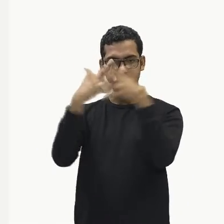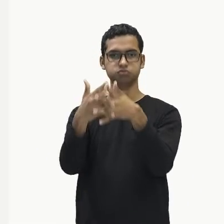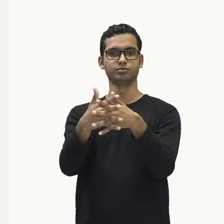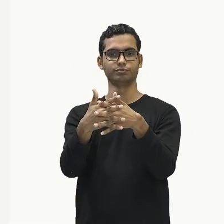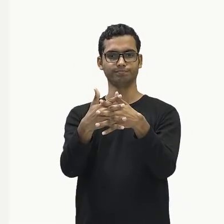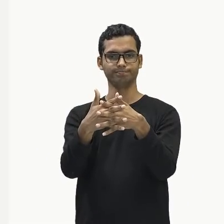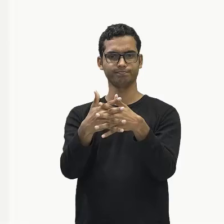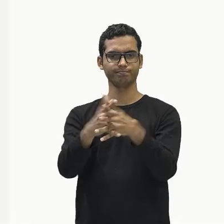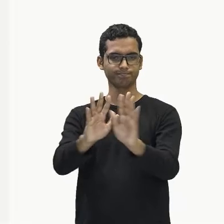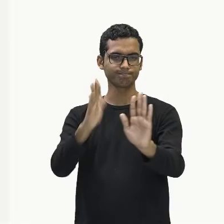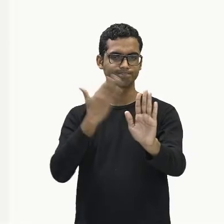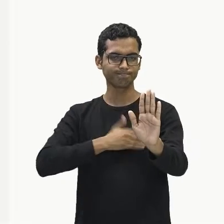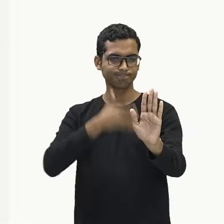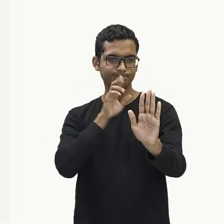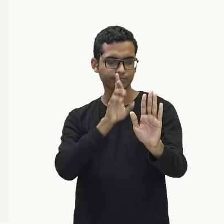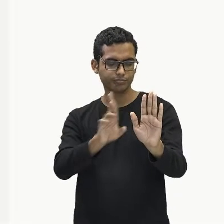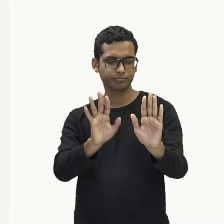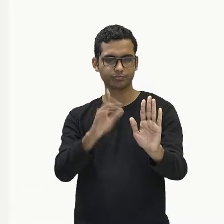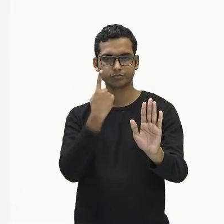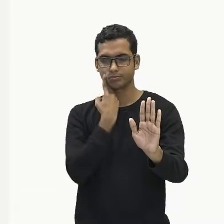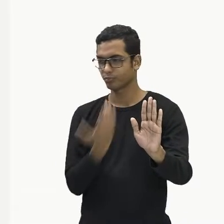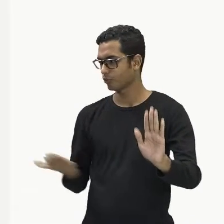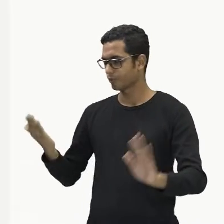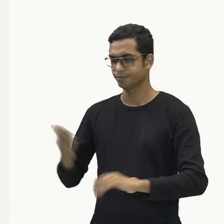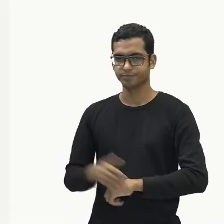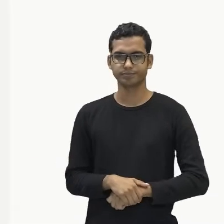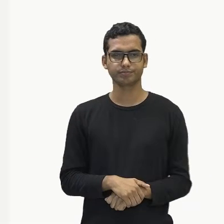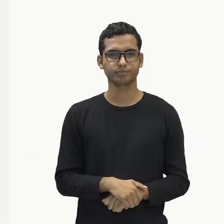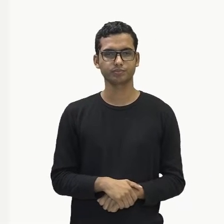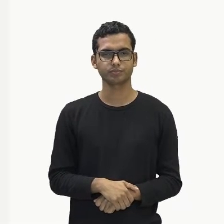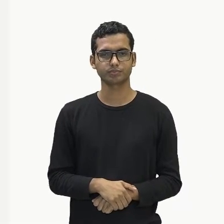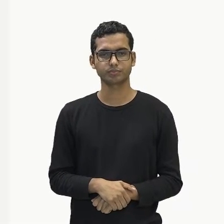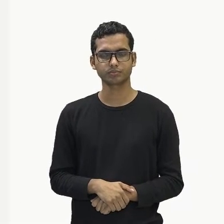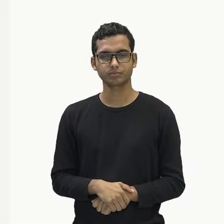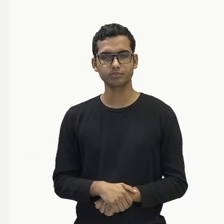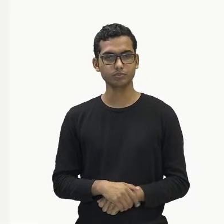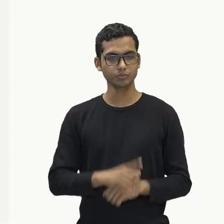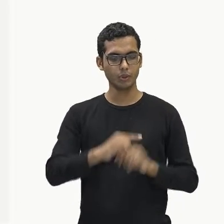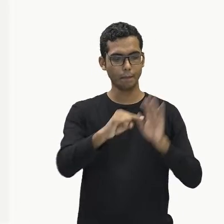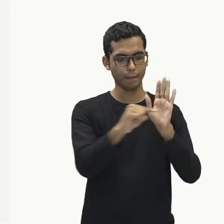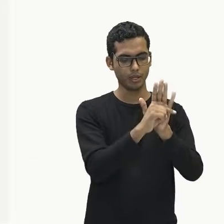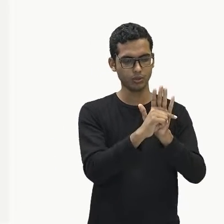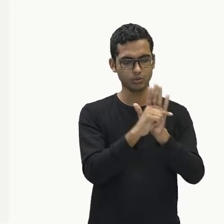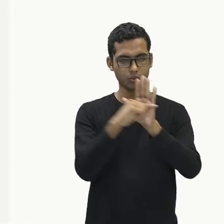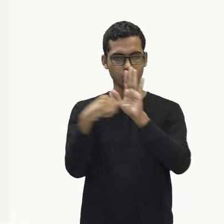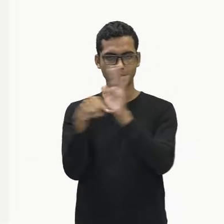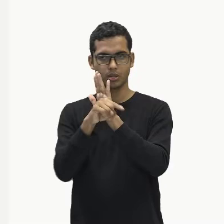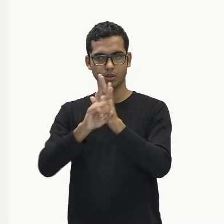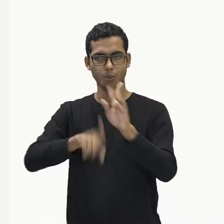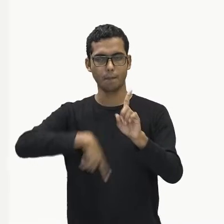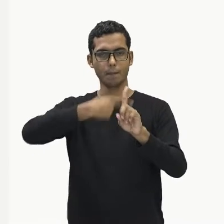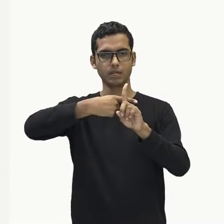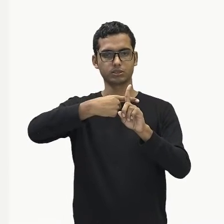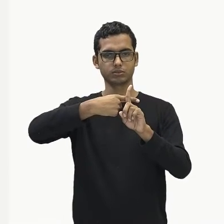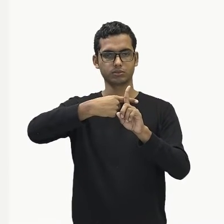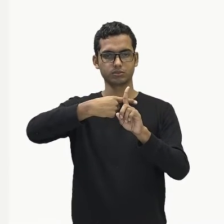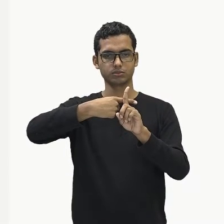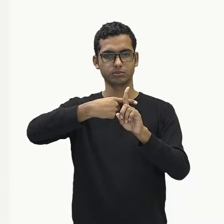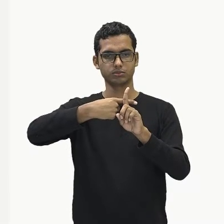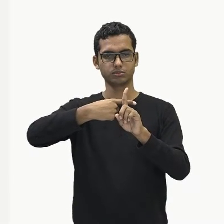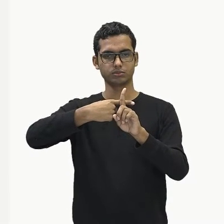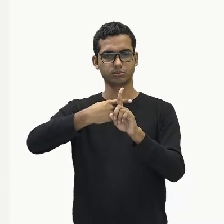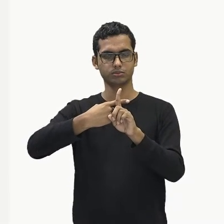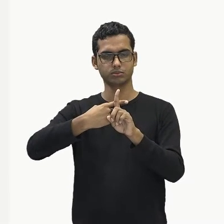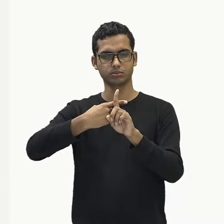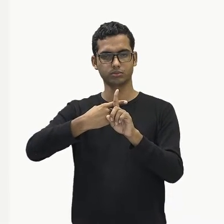fazer. Vai sim. Então, olha só. Menos com menos, mais.